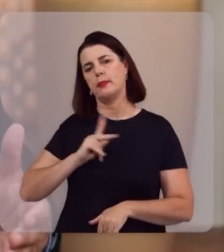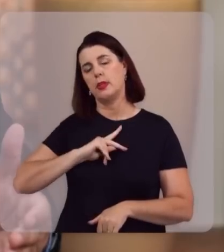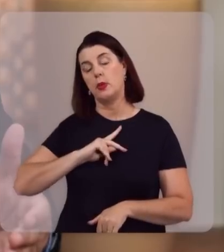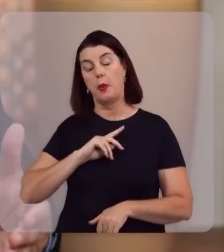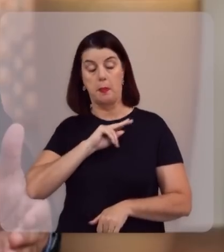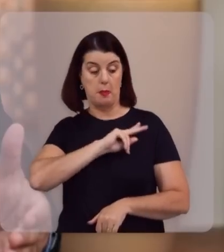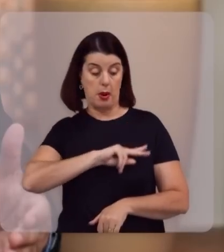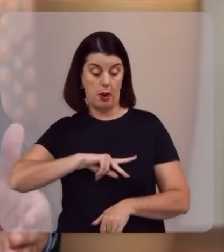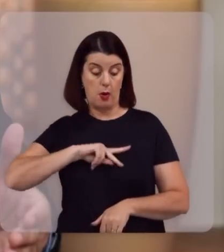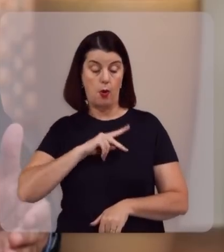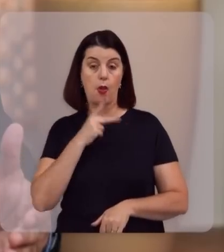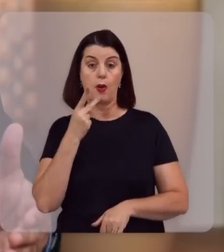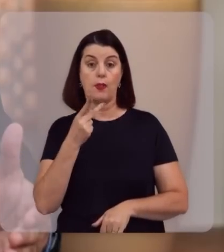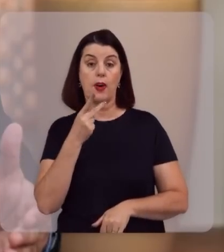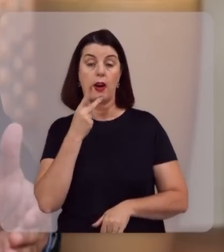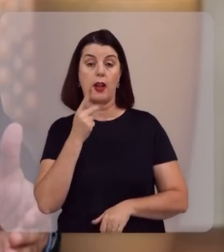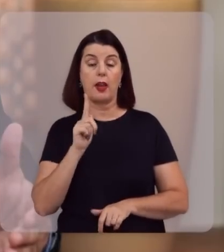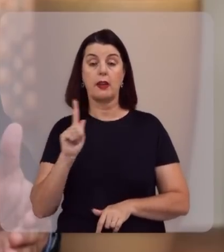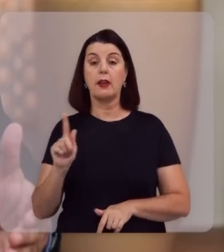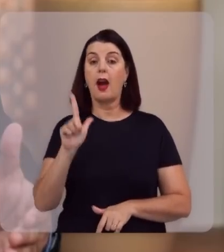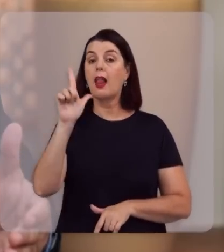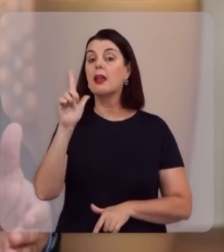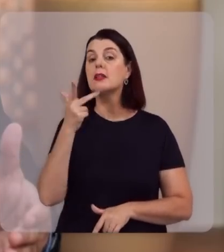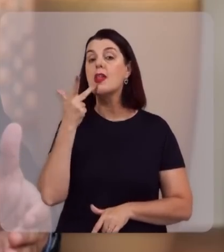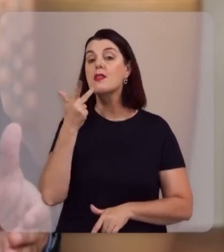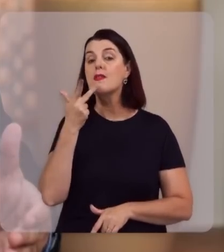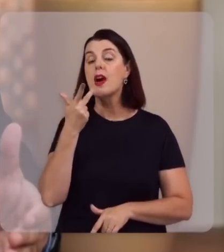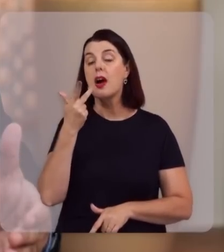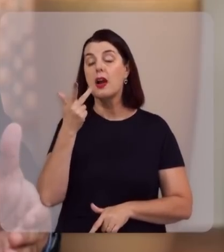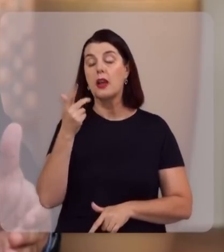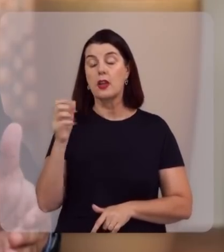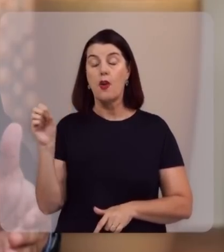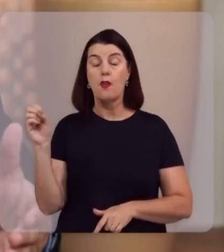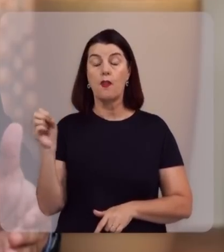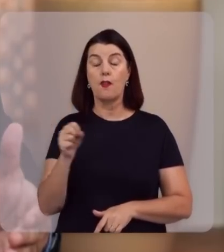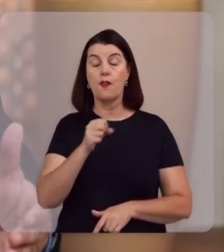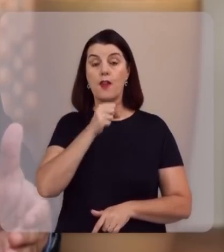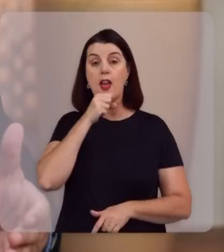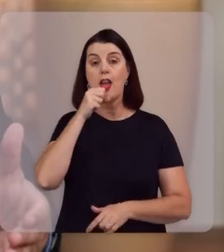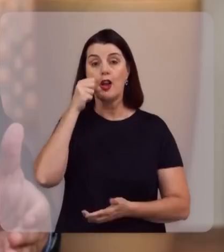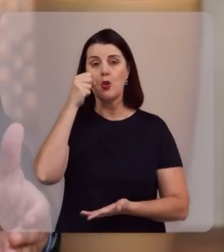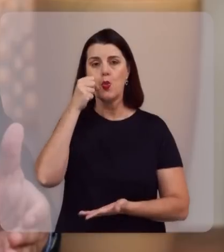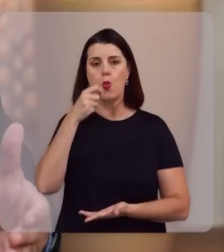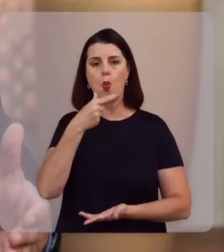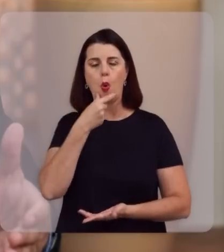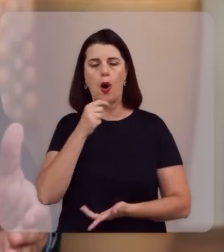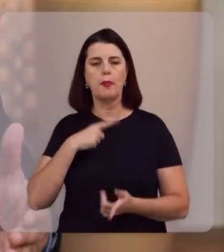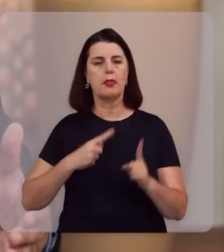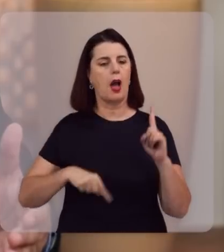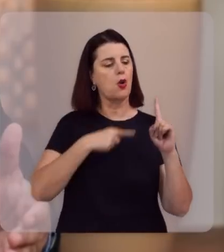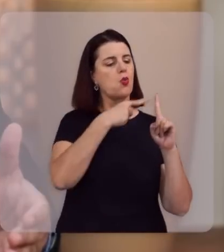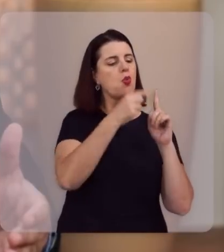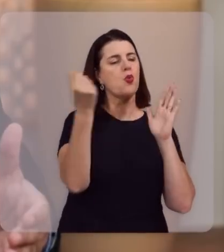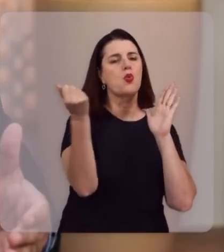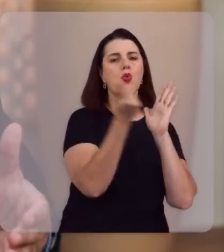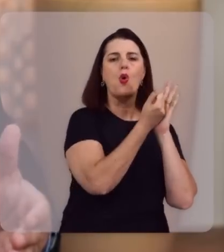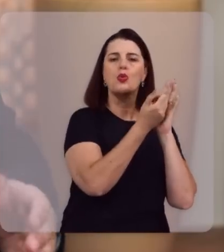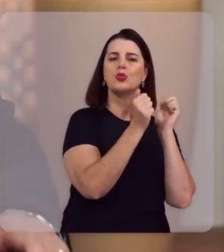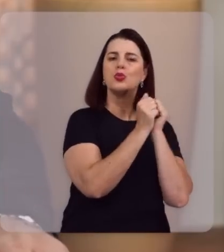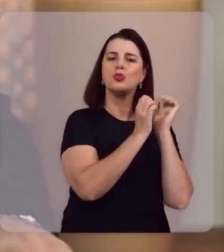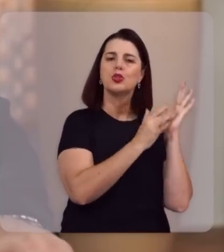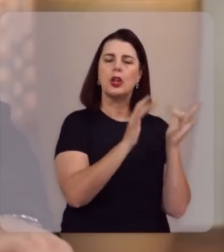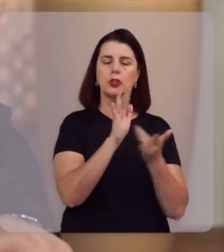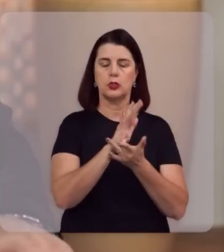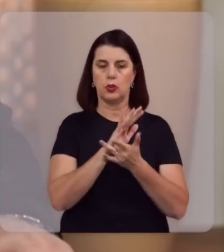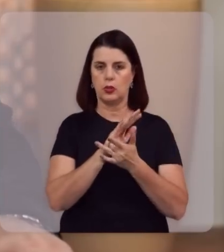mesmos. Paulo disse lá em Gálatas que o seu velho homem está crucificado com Cristo. Ele